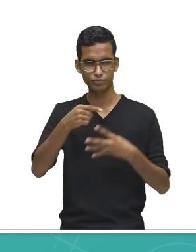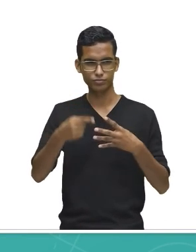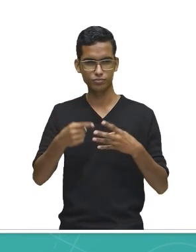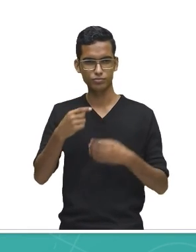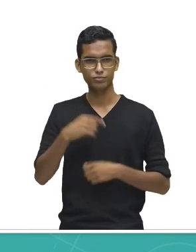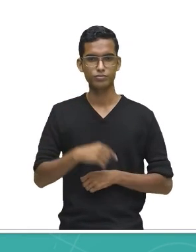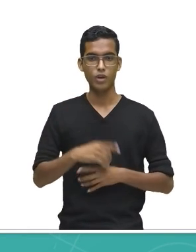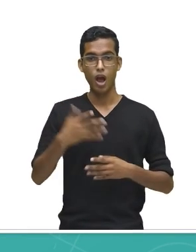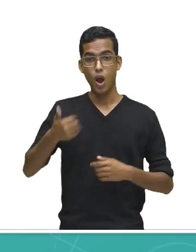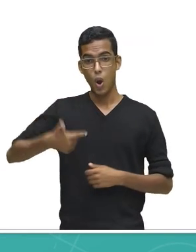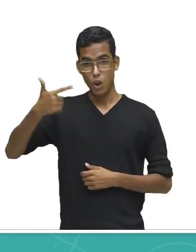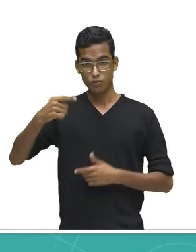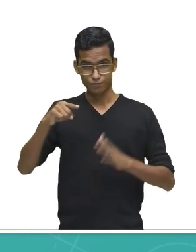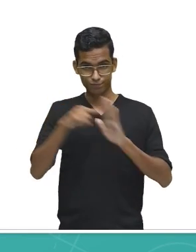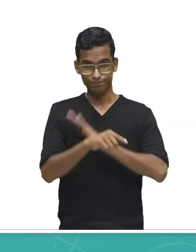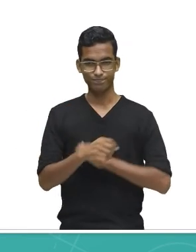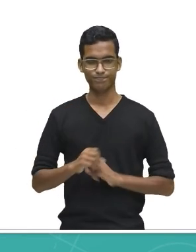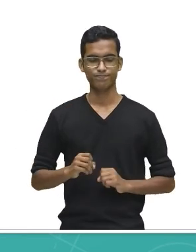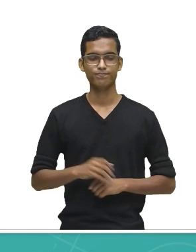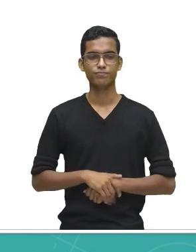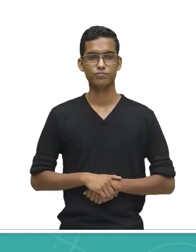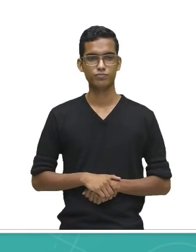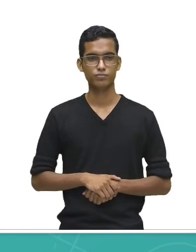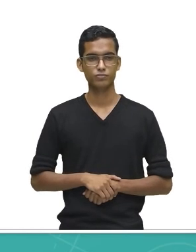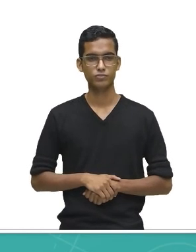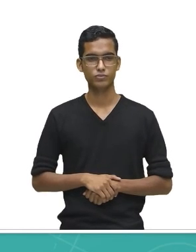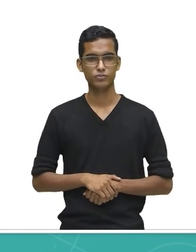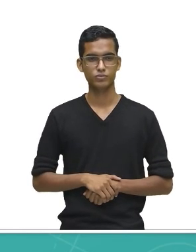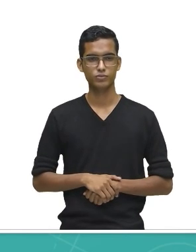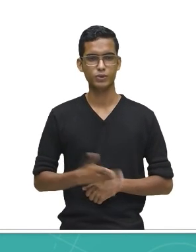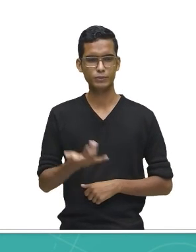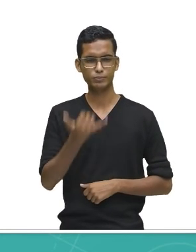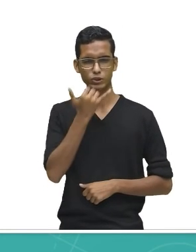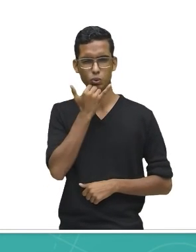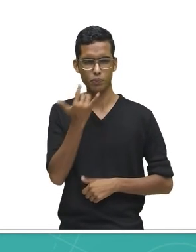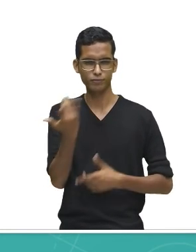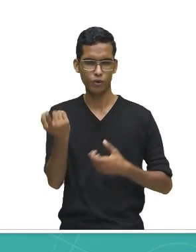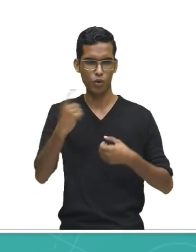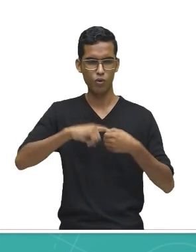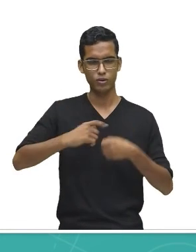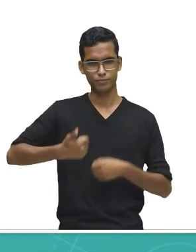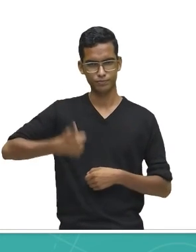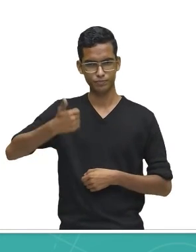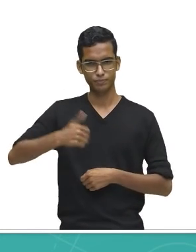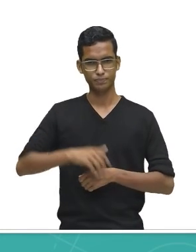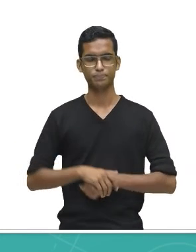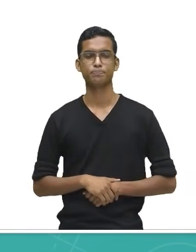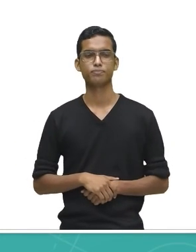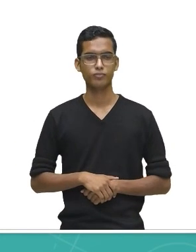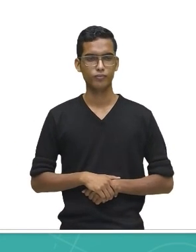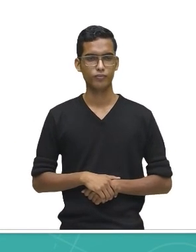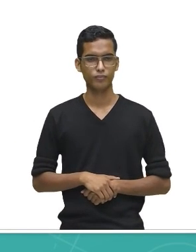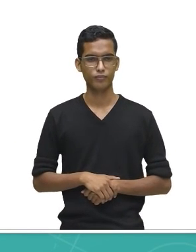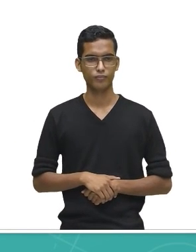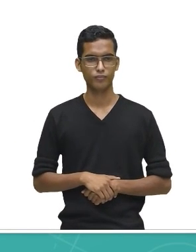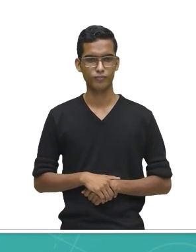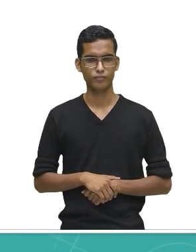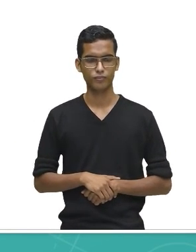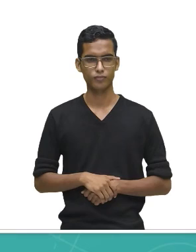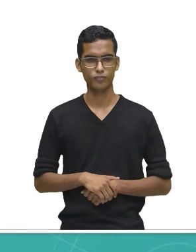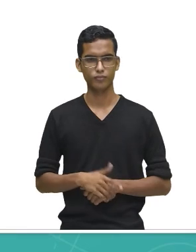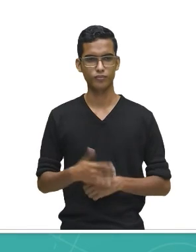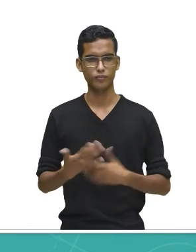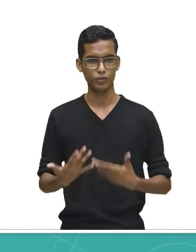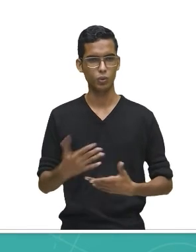Qual vocês acham aqui? Olha, aqui está destacada, né? Catástrofe, será que é assim que se pronuncia? Rubrica